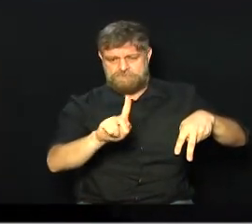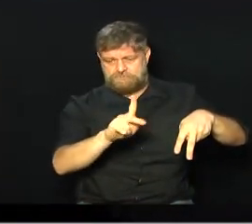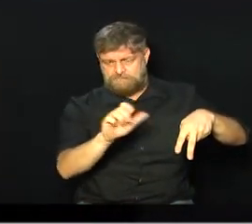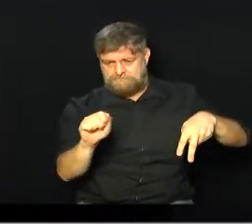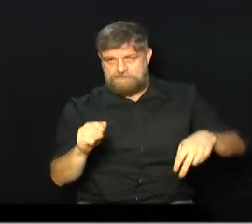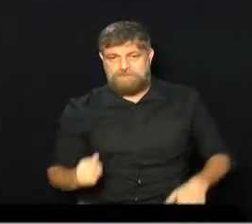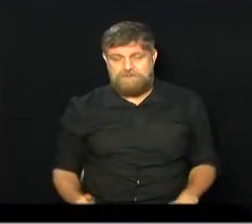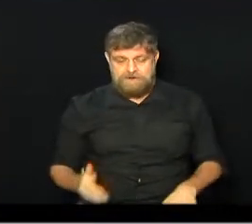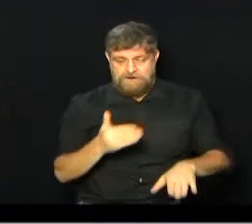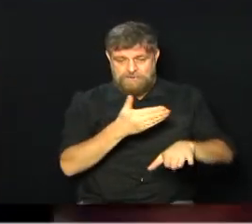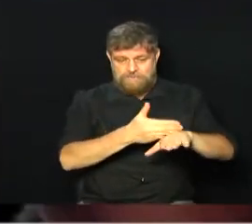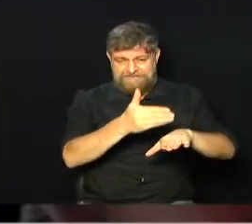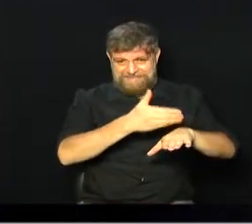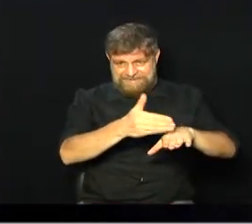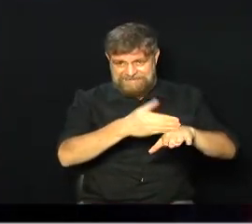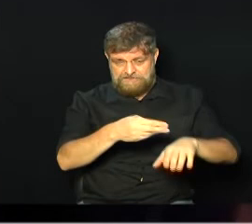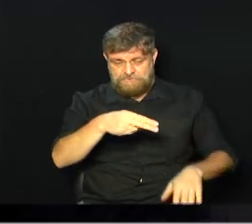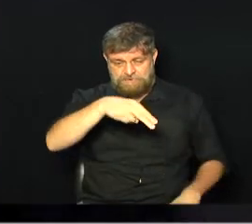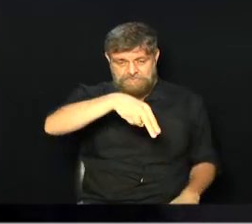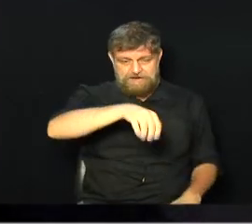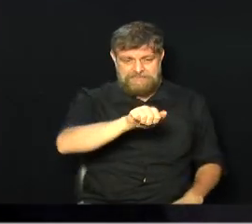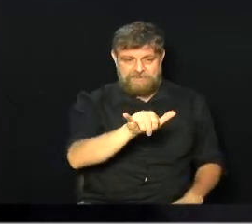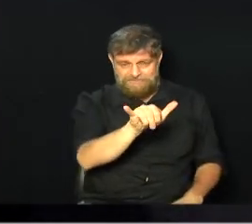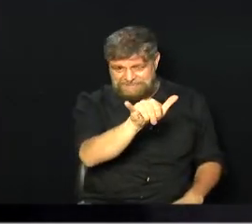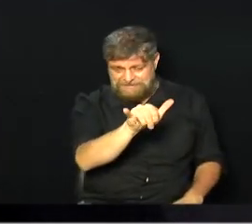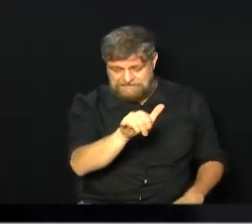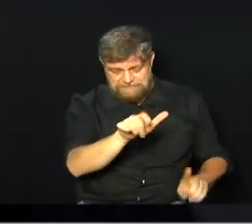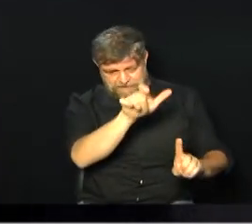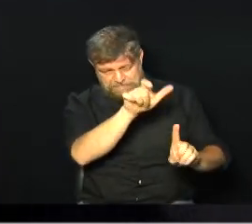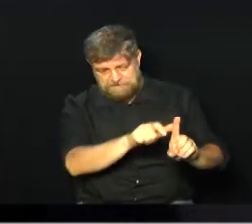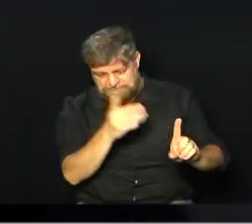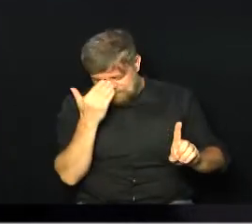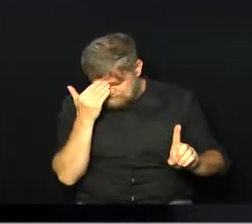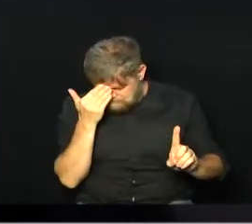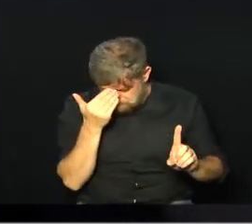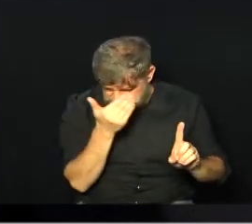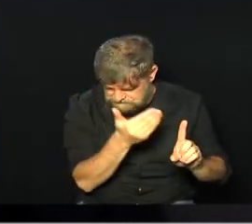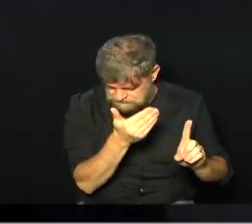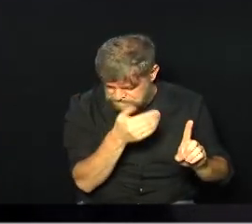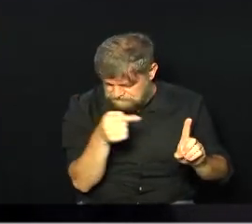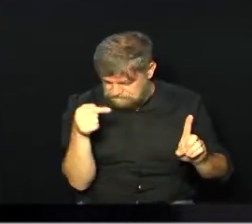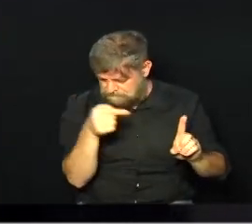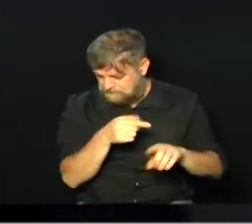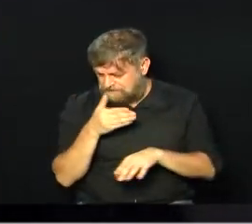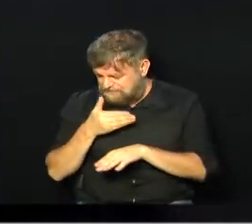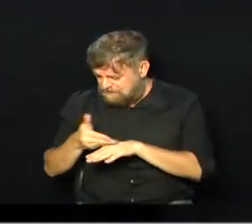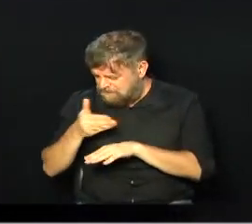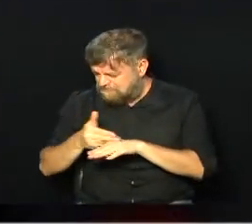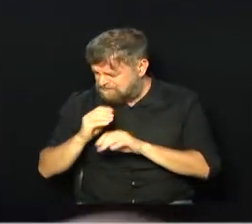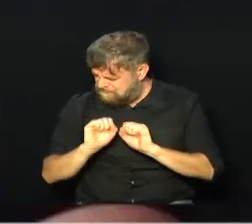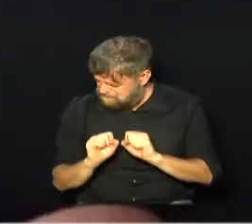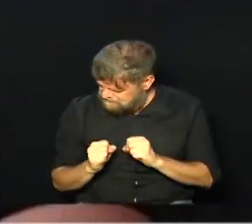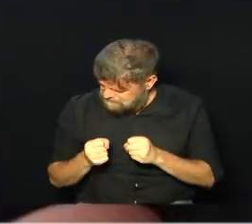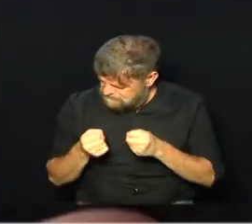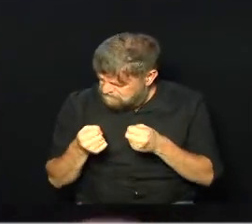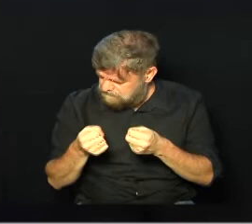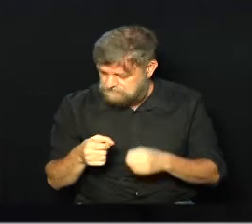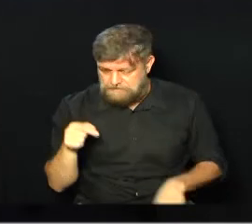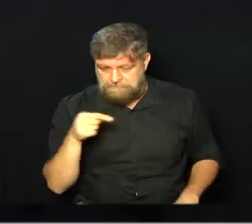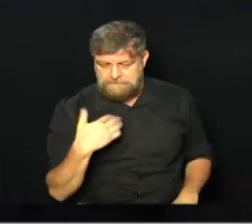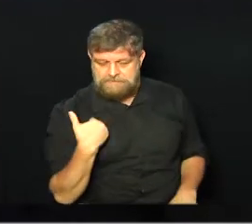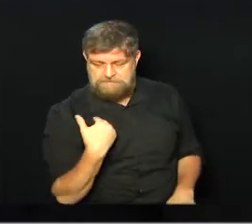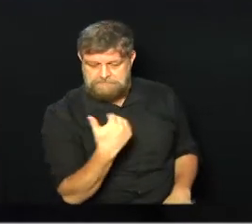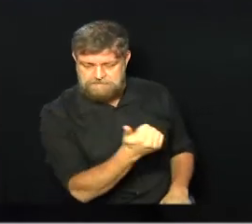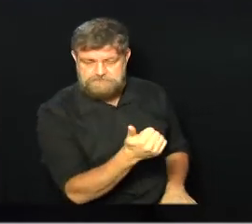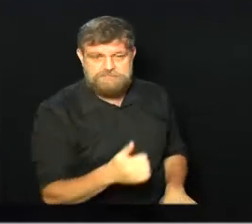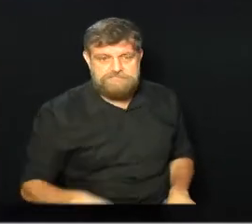pessoa que também eu tenho que agradecer muito. O Ney Franco treinador, eu treinando bem, me esforçando, aí um dia o Ney Franco me chamou e